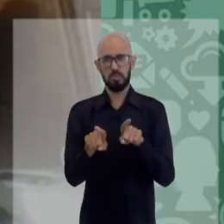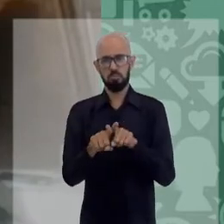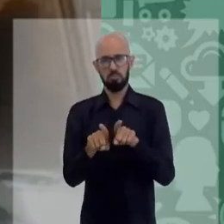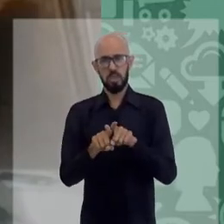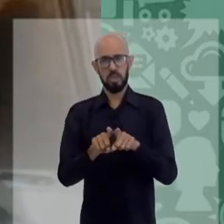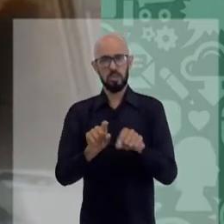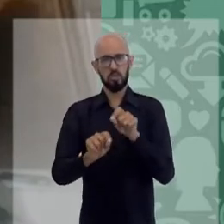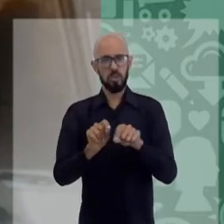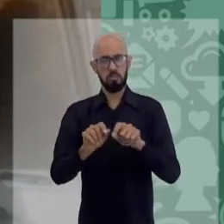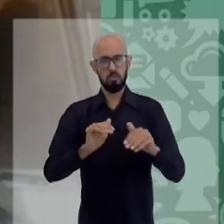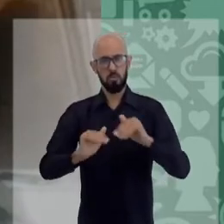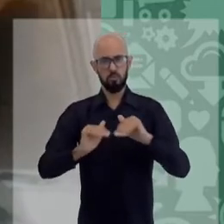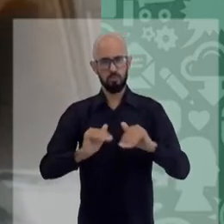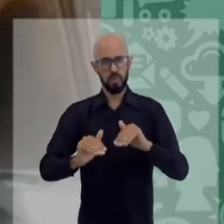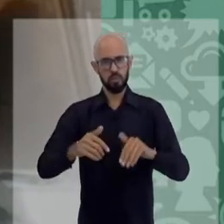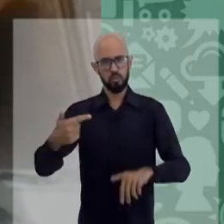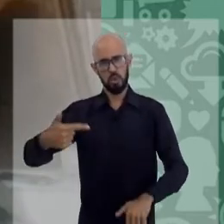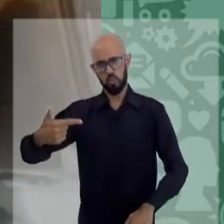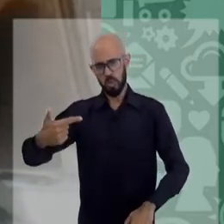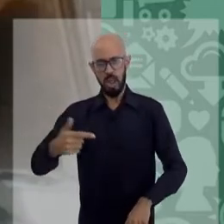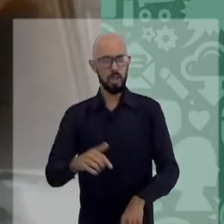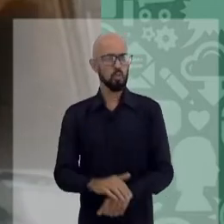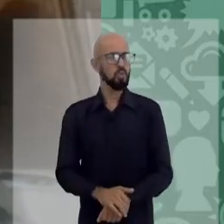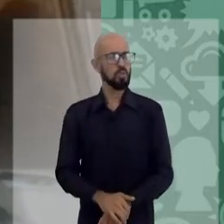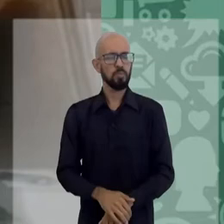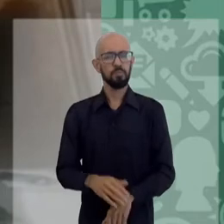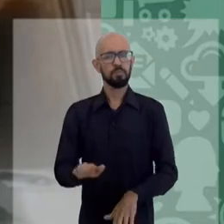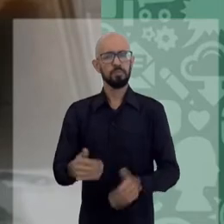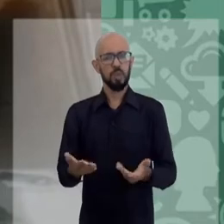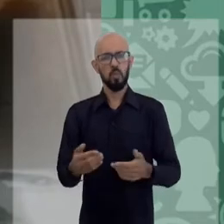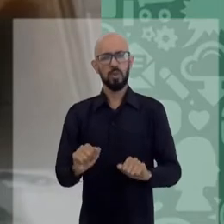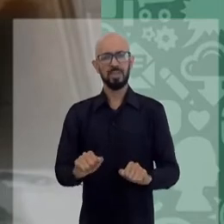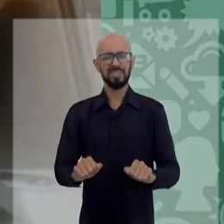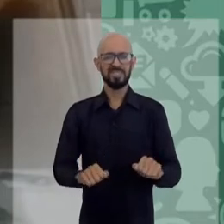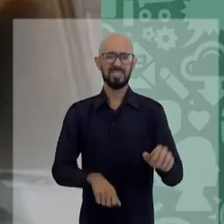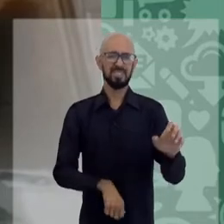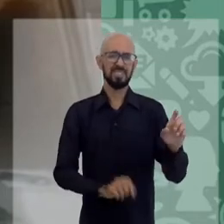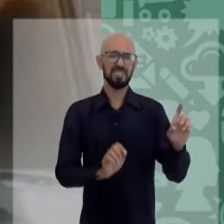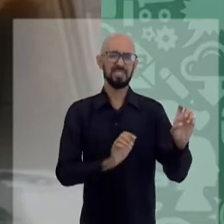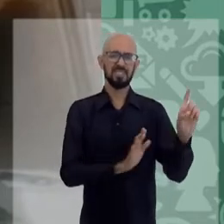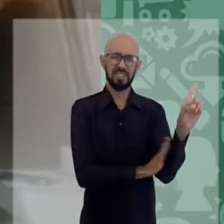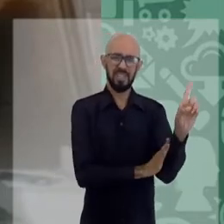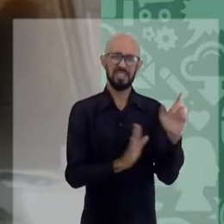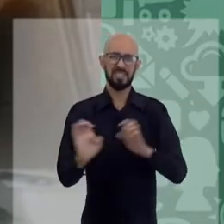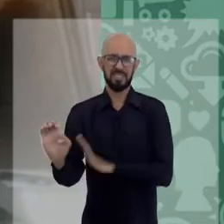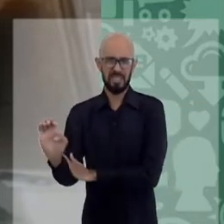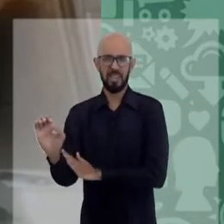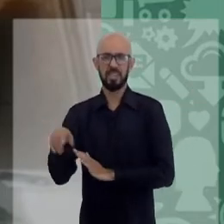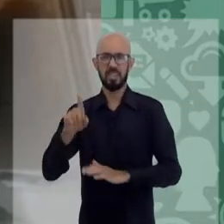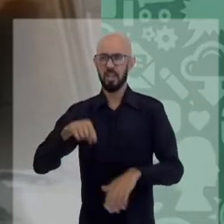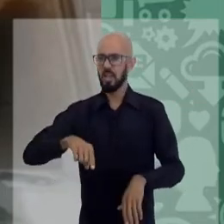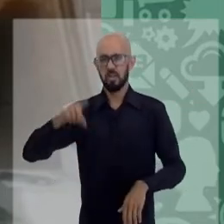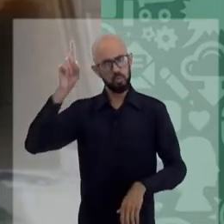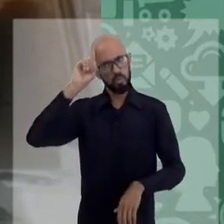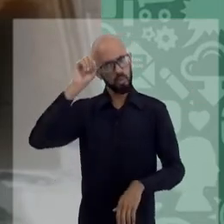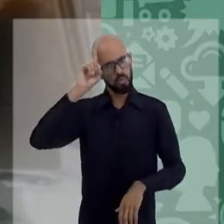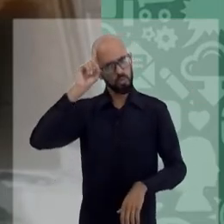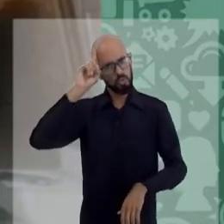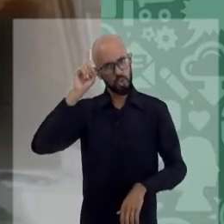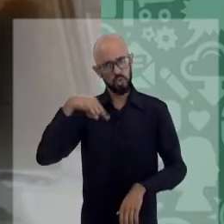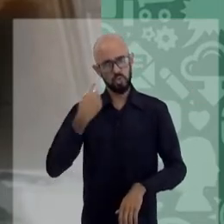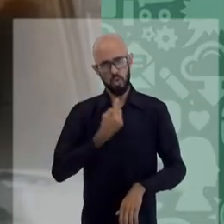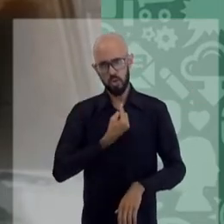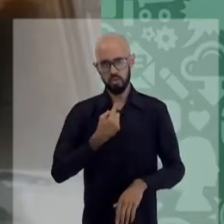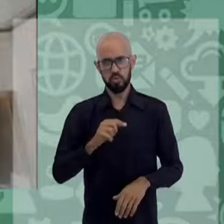né, o movimento secundarista. Então, a polarização faz parte hoje do nosso dia a dia